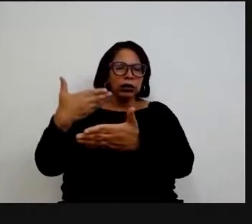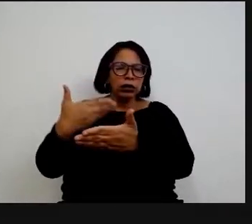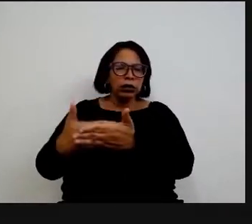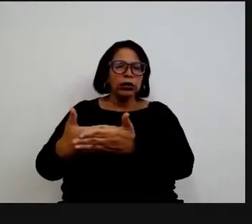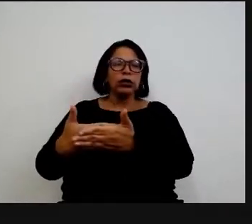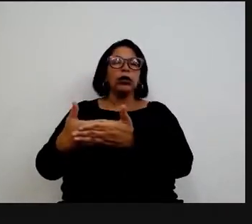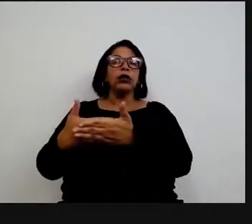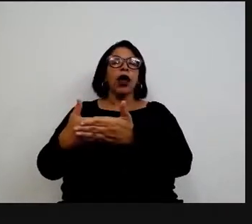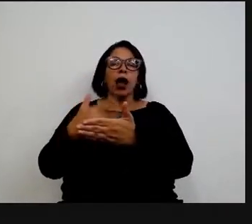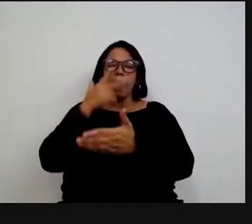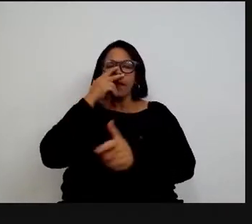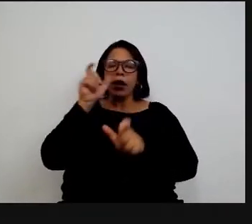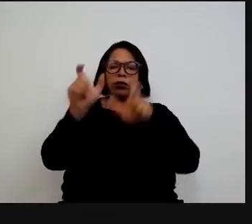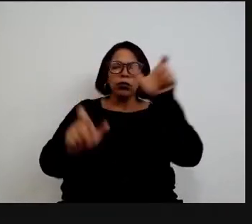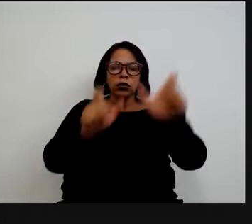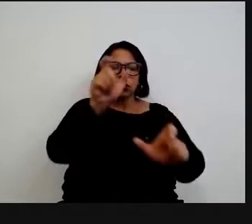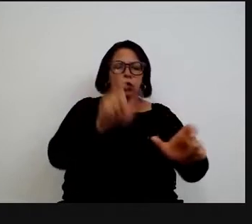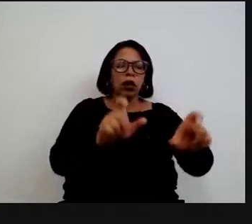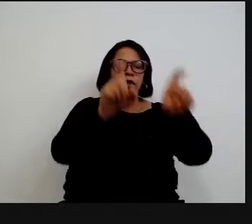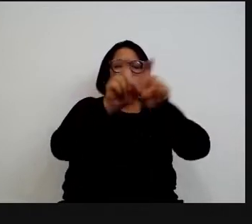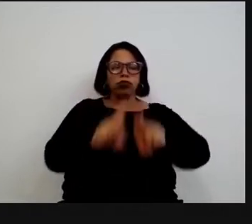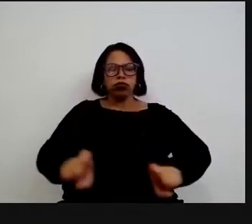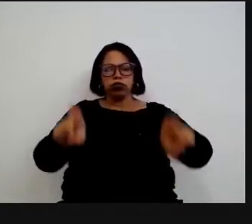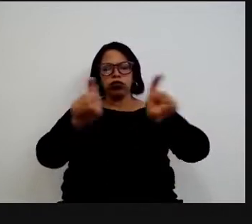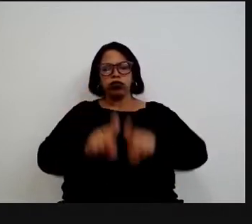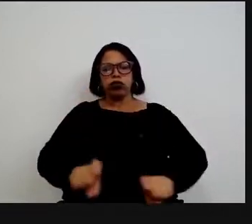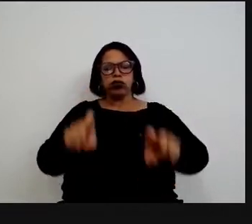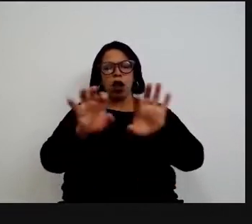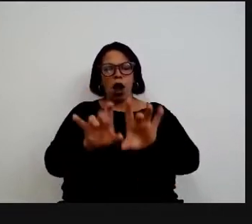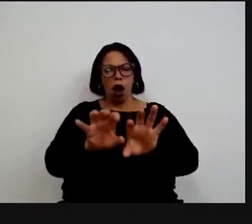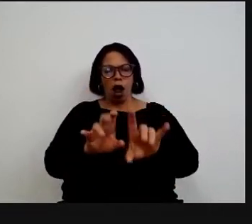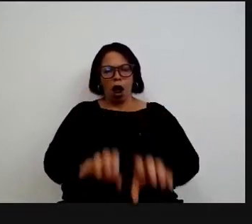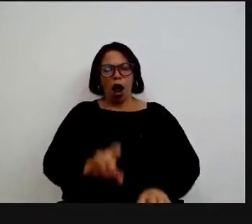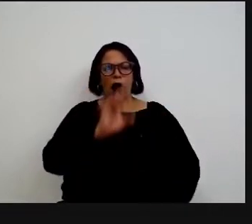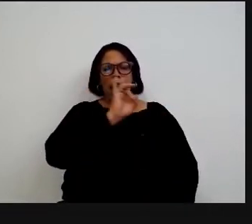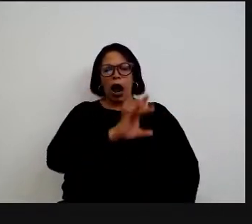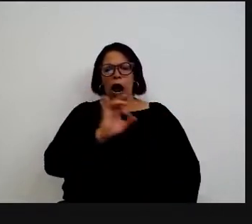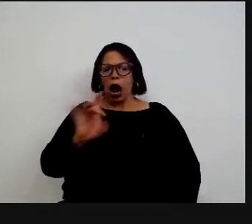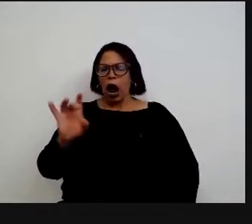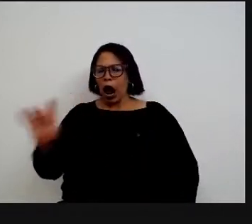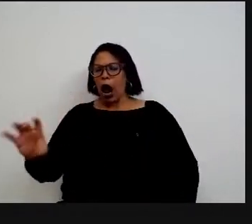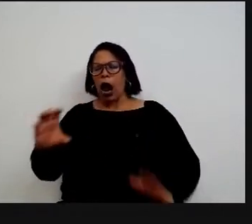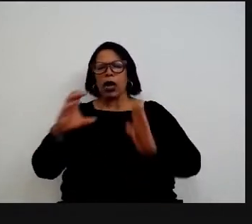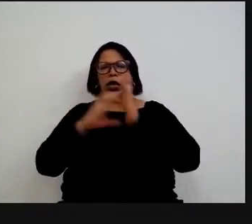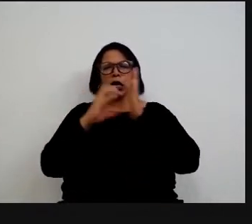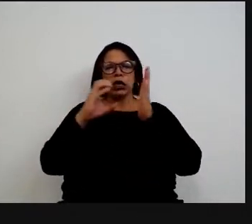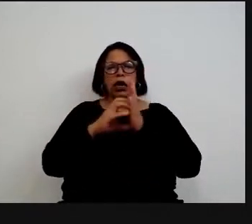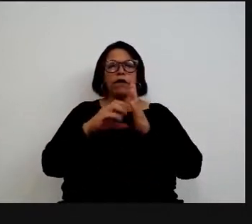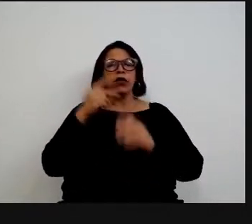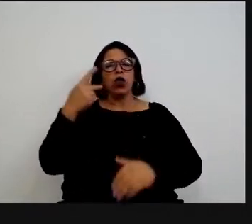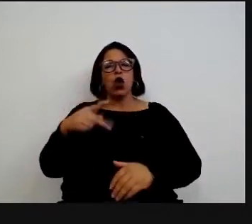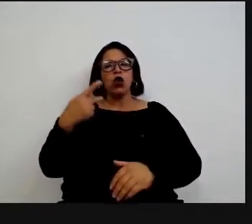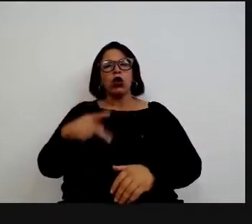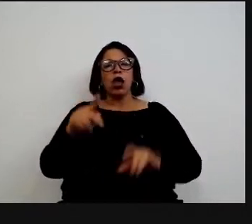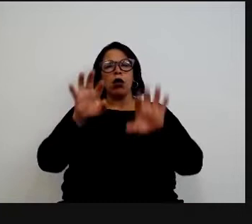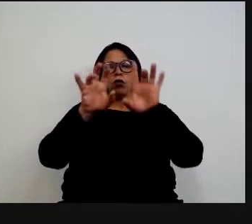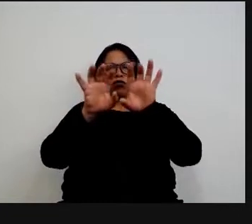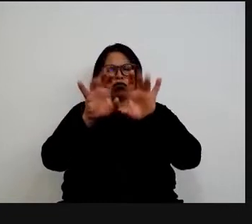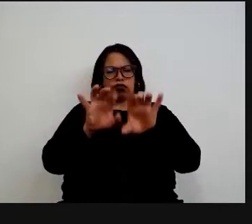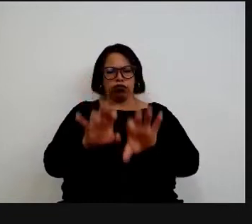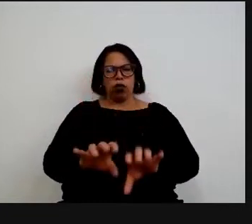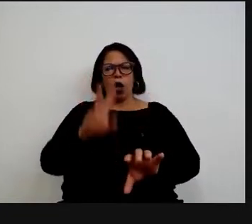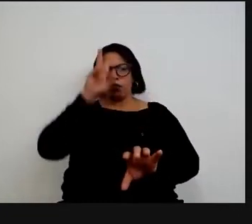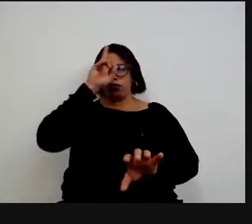rompendo com o trabalho individualizado no computador dele. Cada servidor com o seu arquivo só no